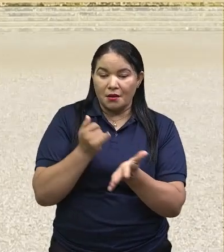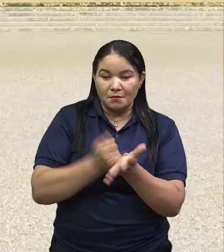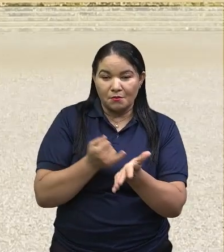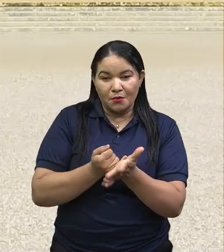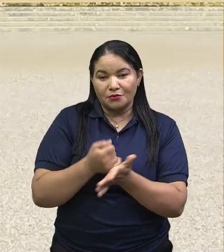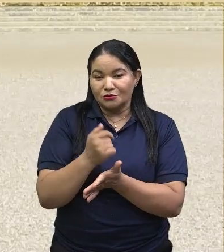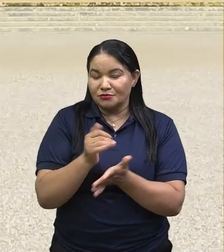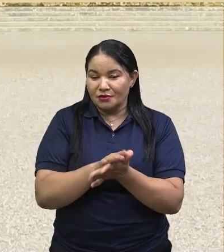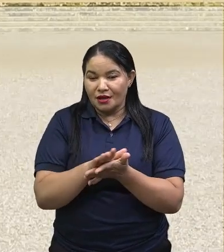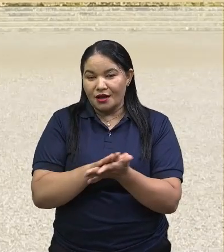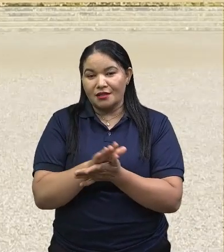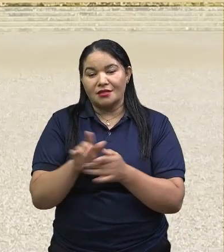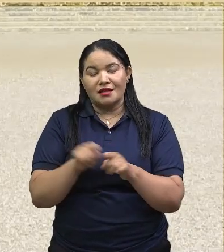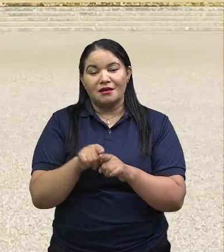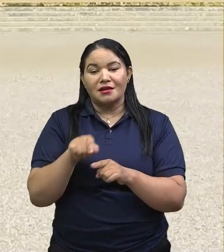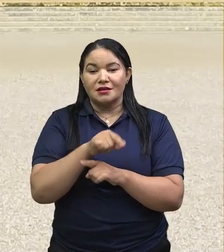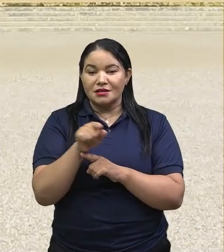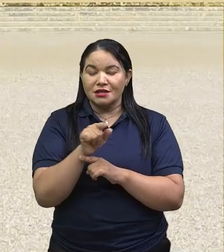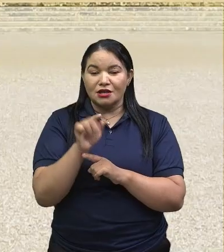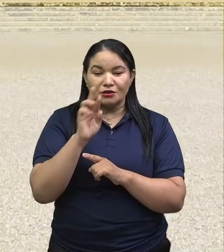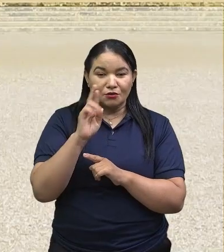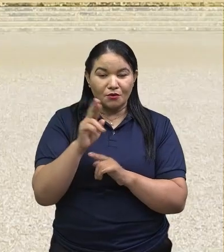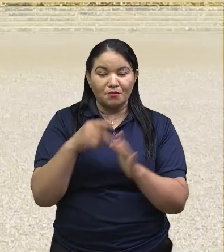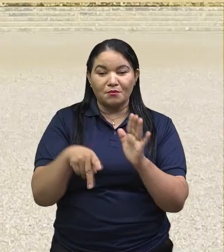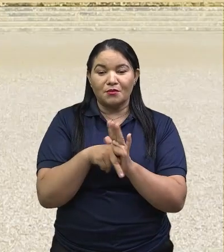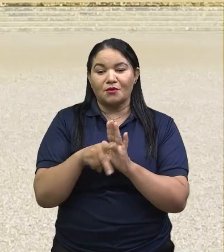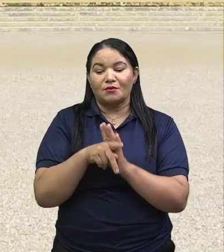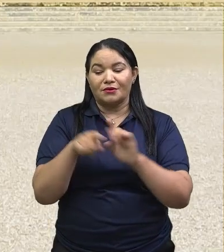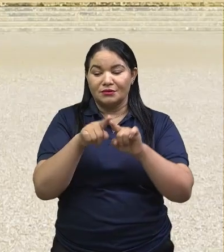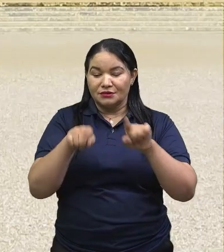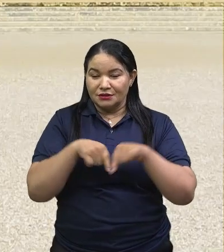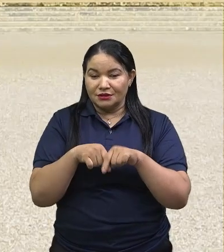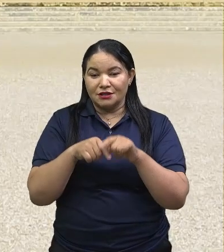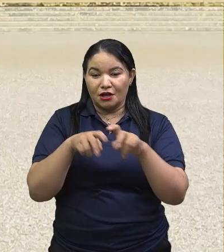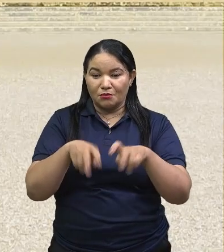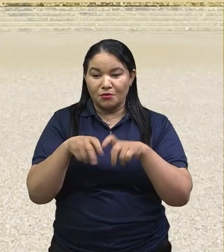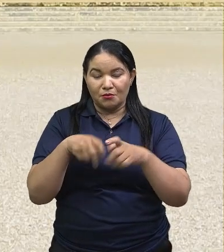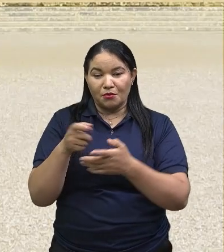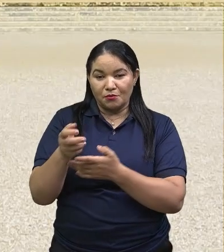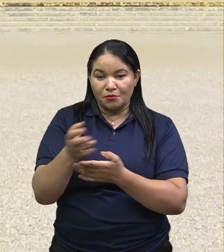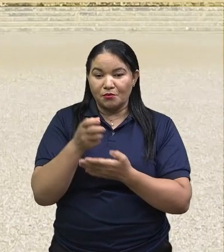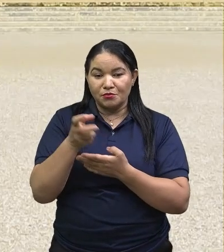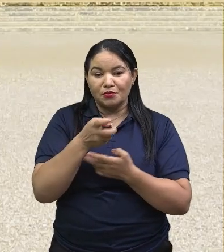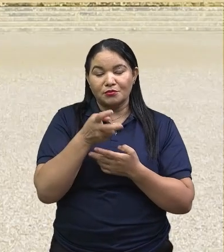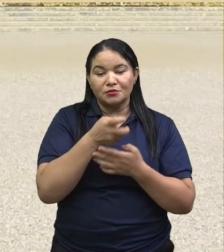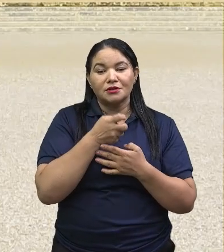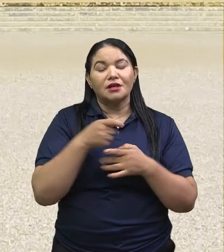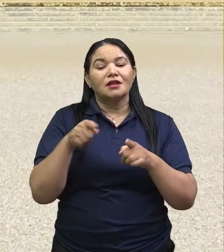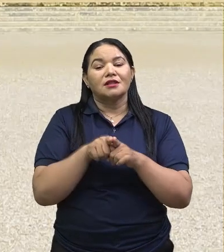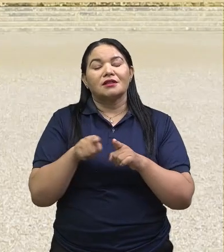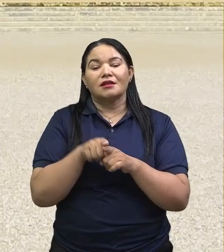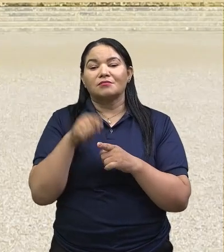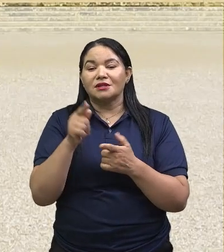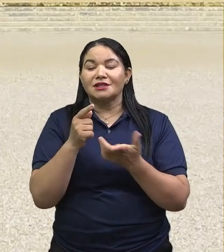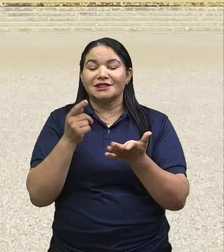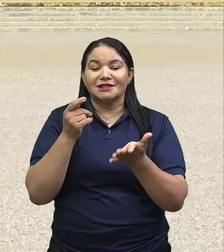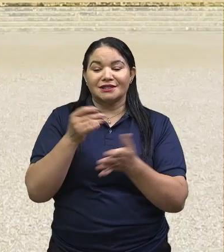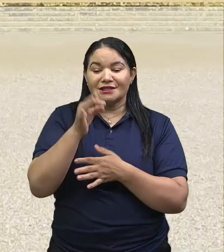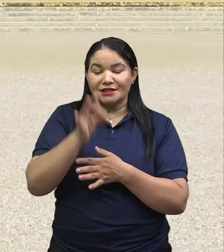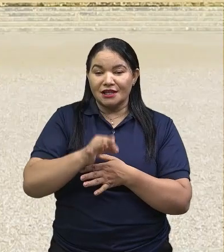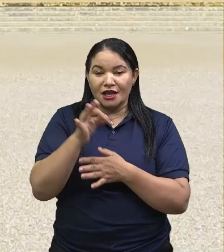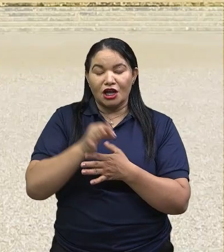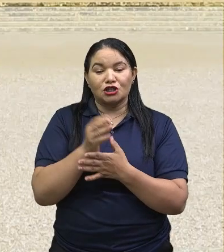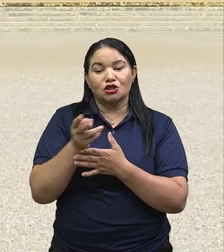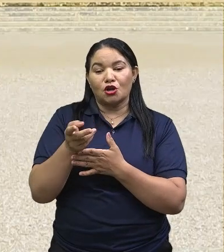impostos, eles eram donos de todas as terras produtivas, eles ainda recebiam taxas